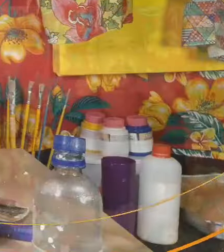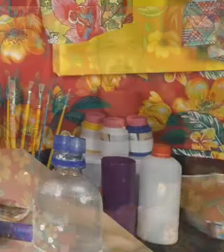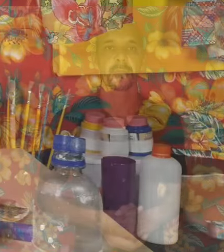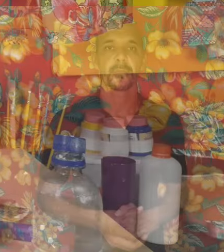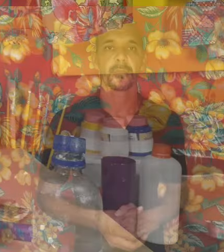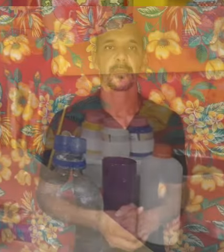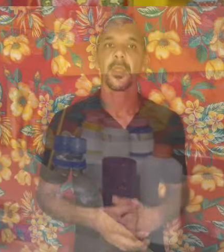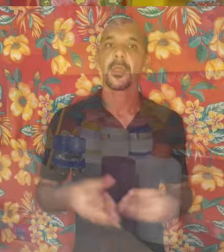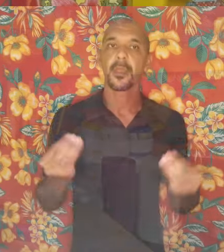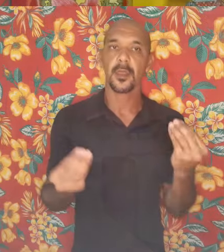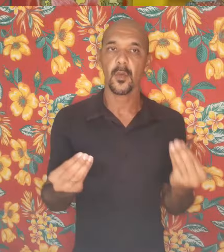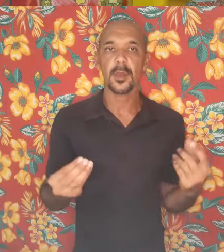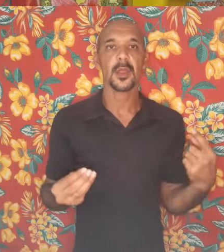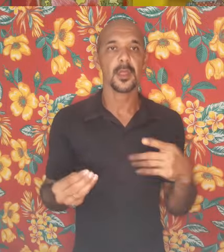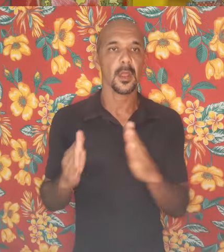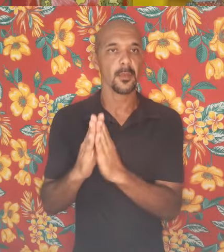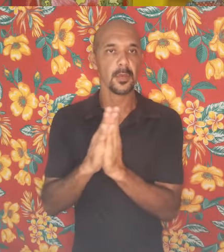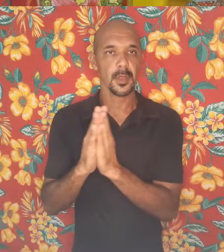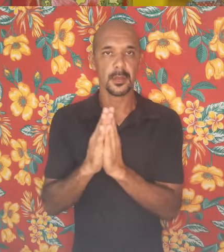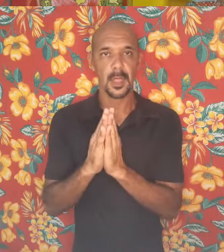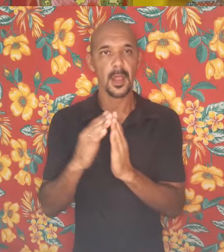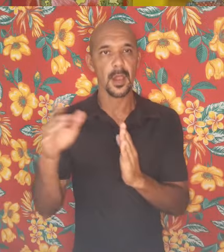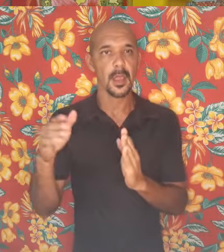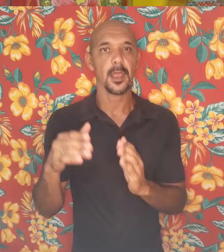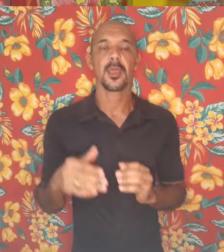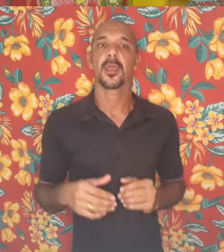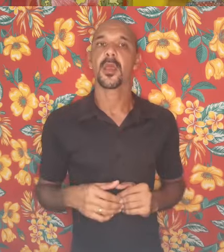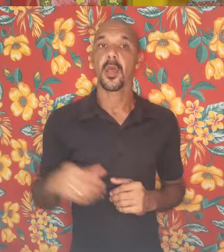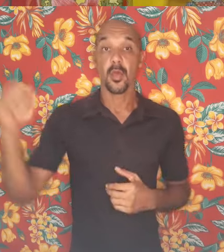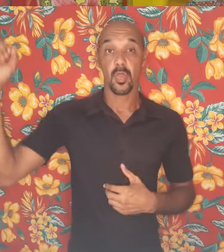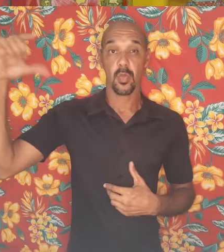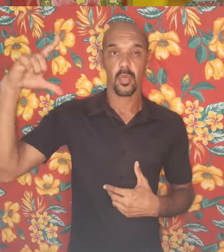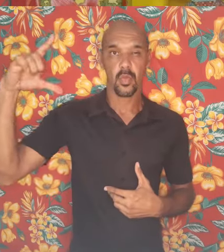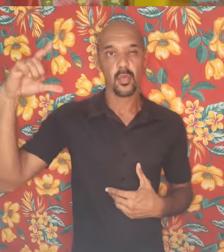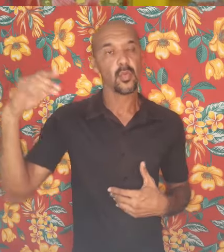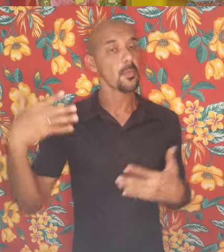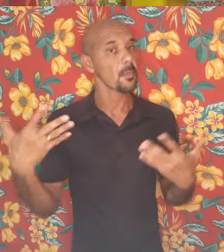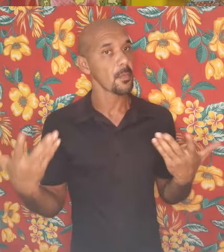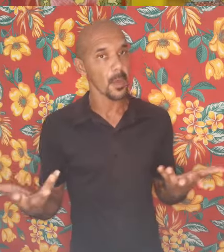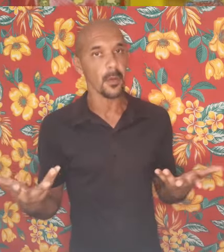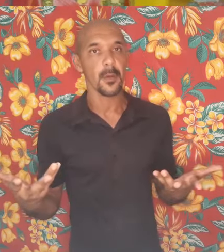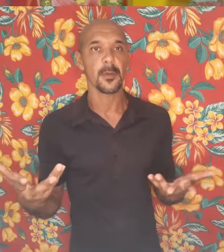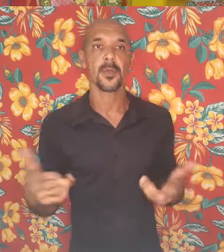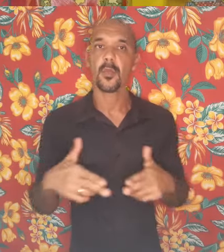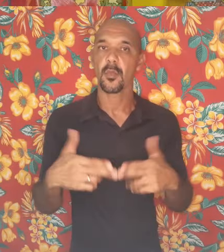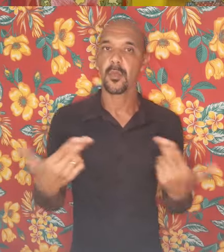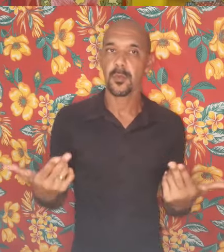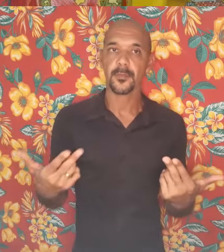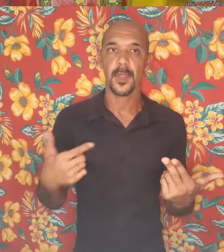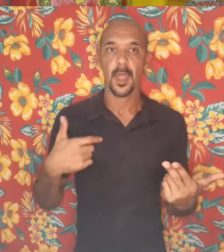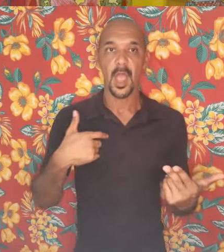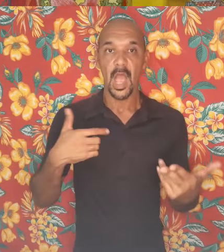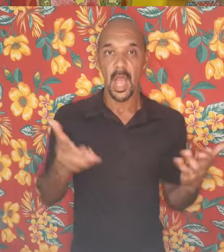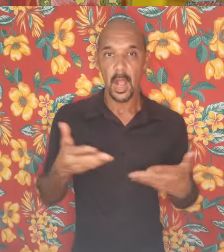Enquanto o nosso boneco está ali secando para eu poder juntar a cabeça no pescoço, eu vou